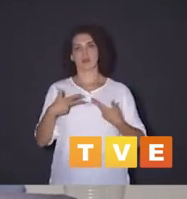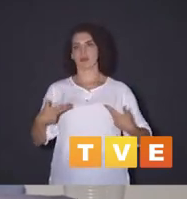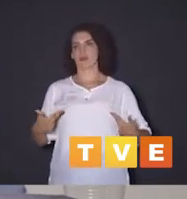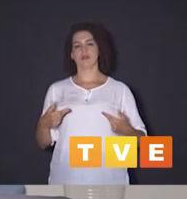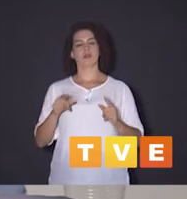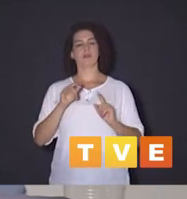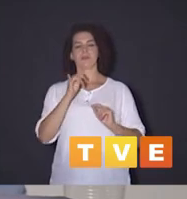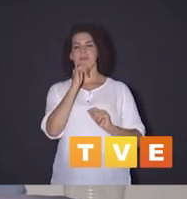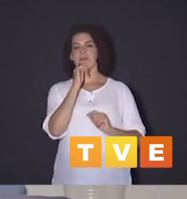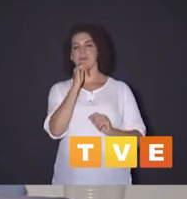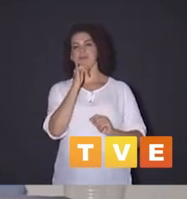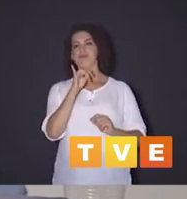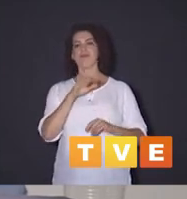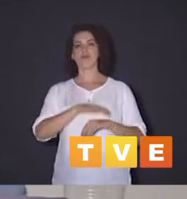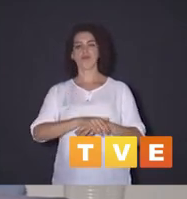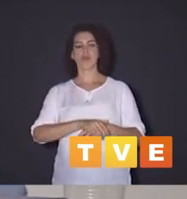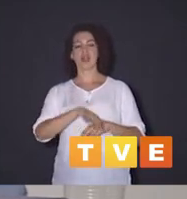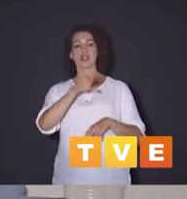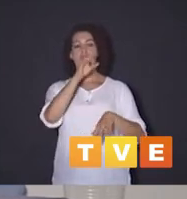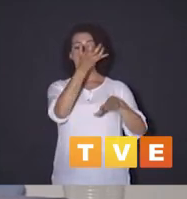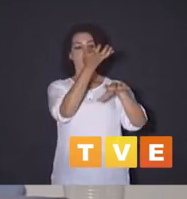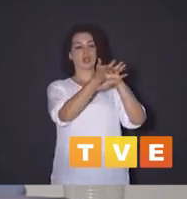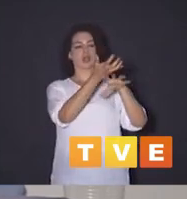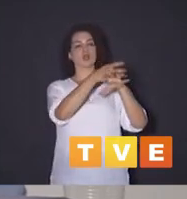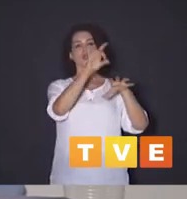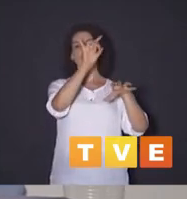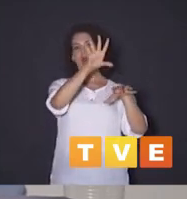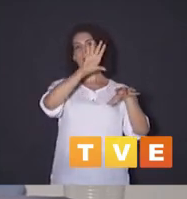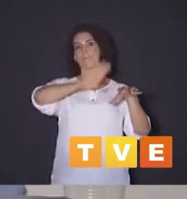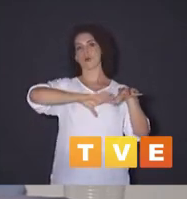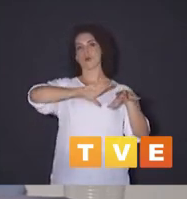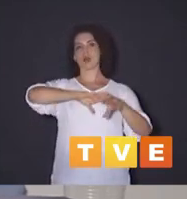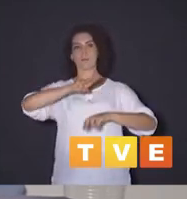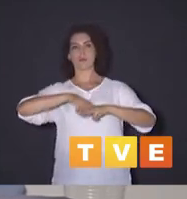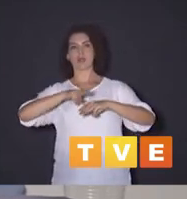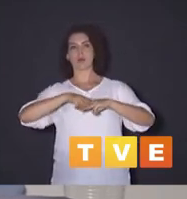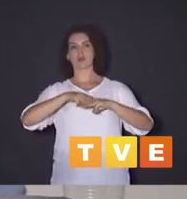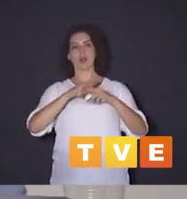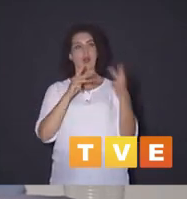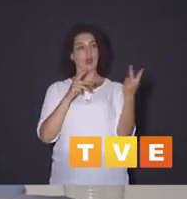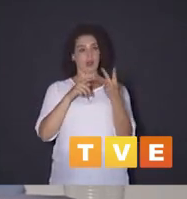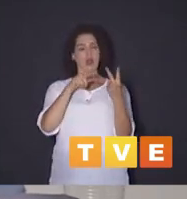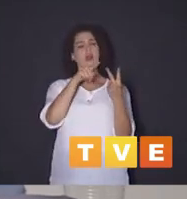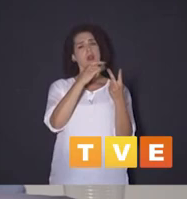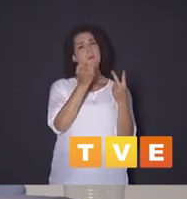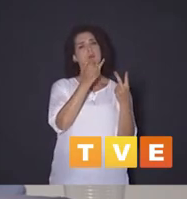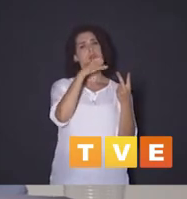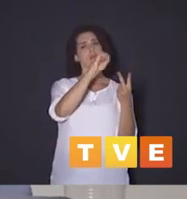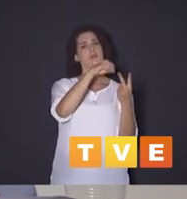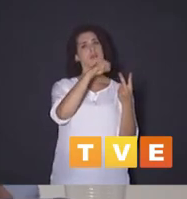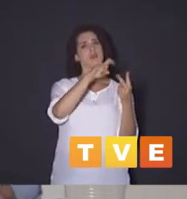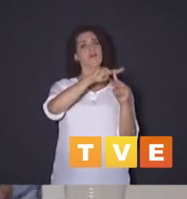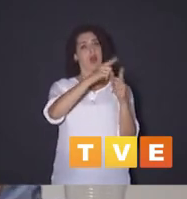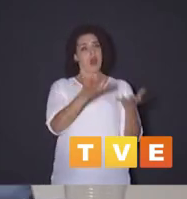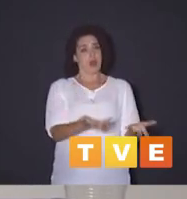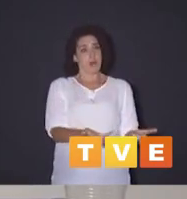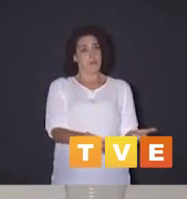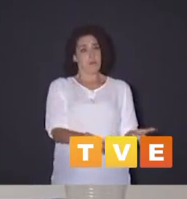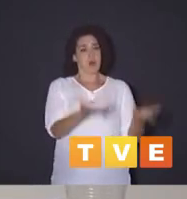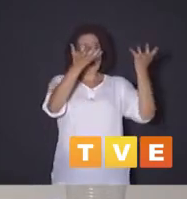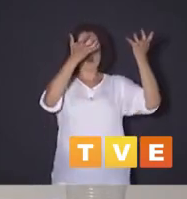enfatizar por exemplo somente os componentes da língua portuguesa e da matemática que são extremamente importantes nós estamos